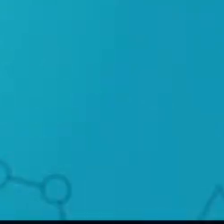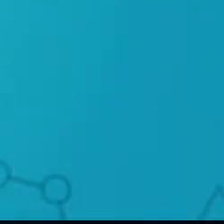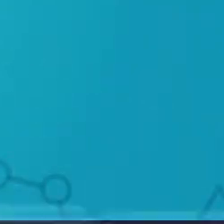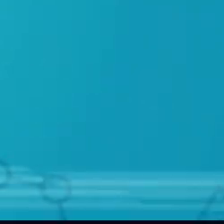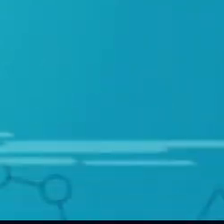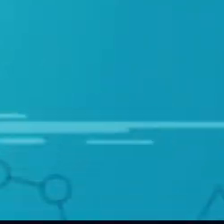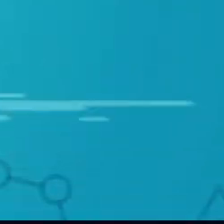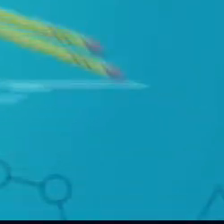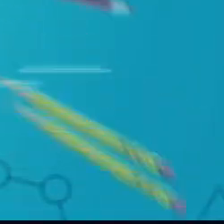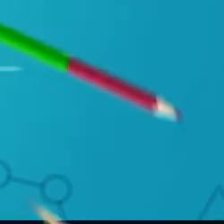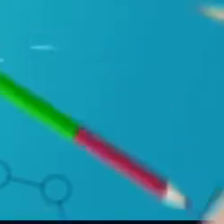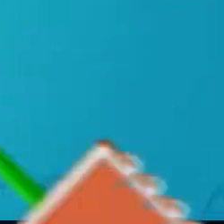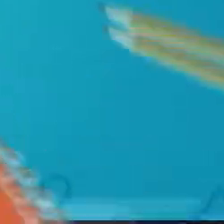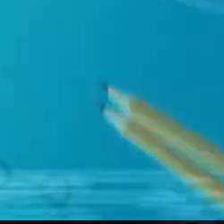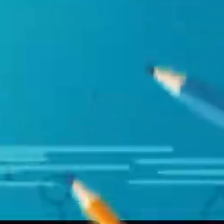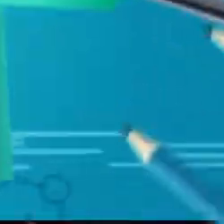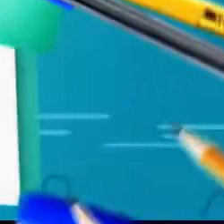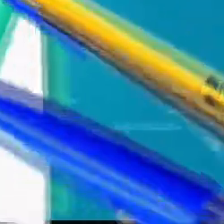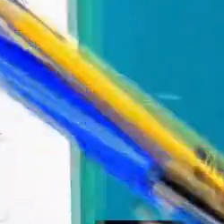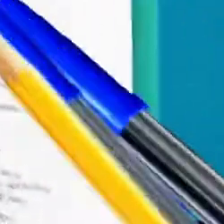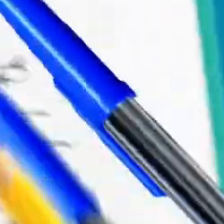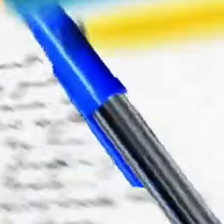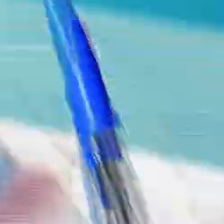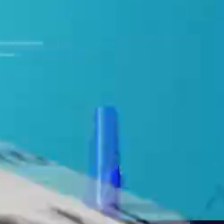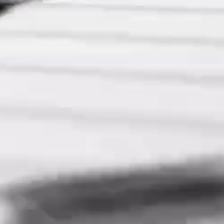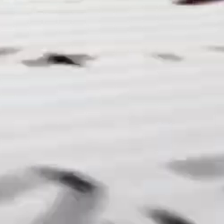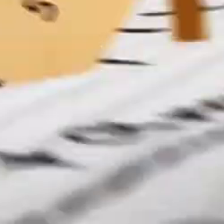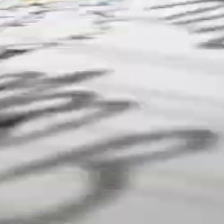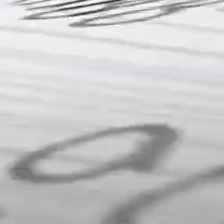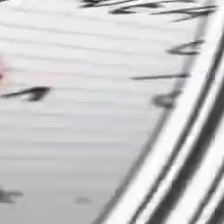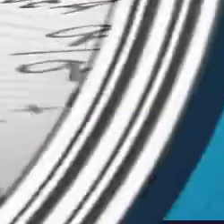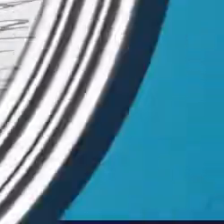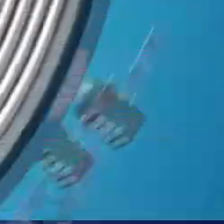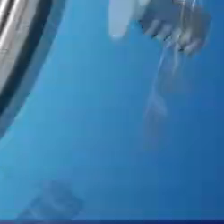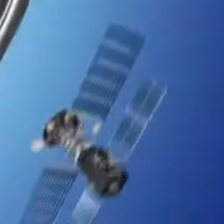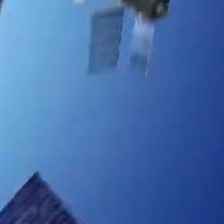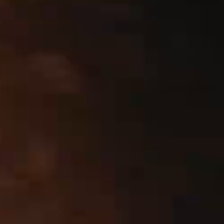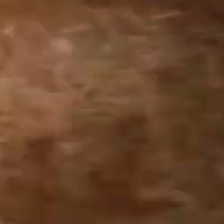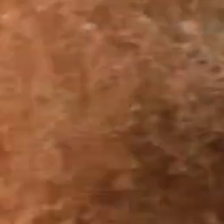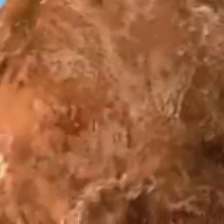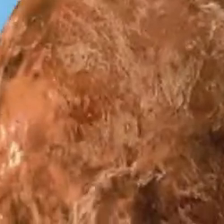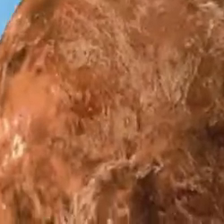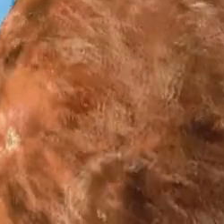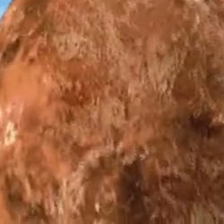Transcrição e Legendas por